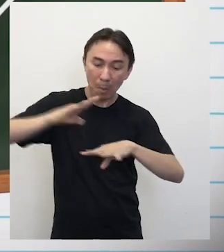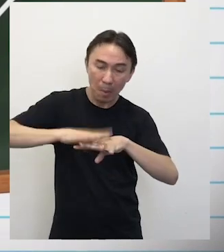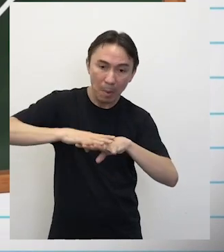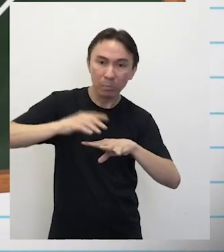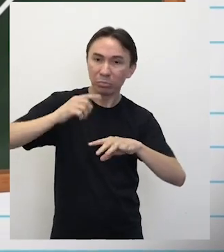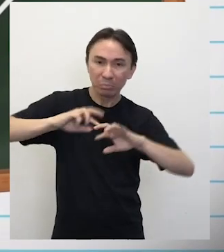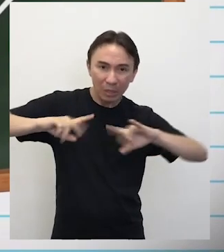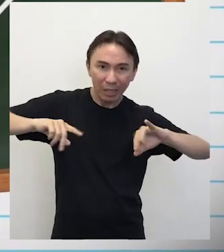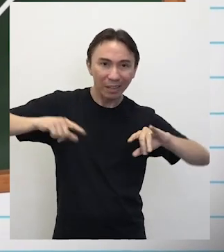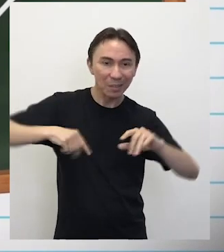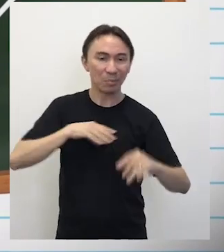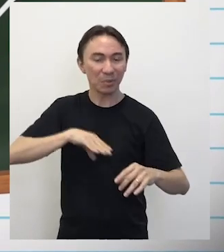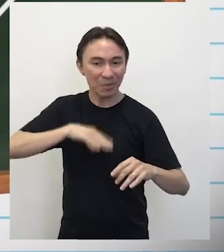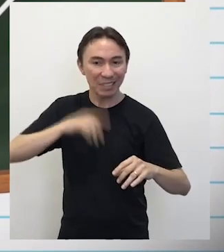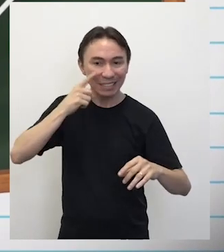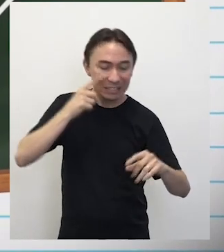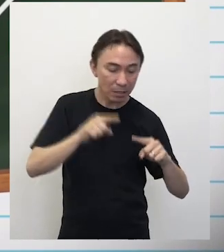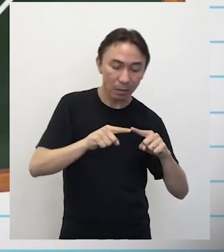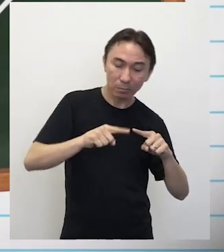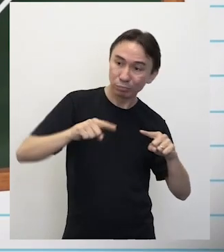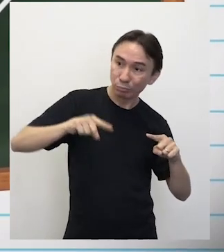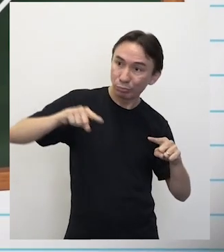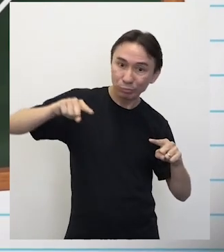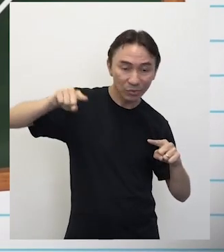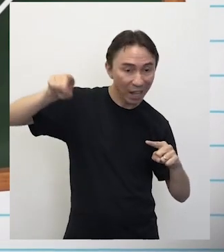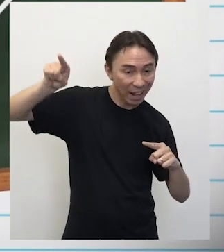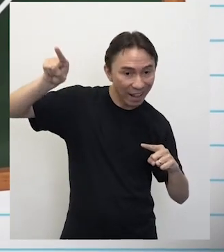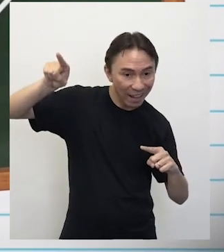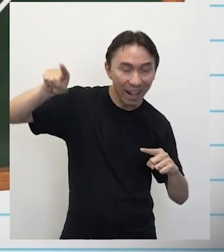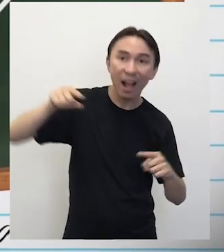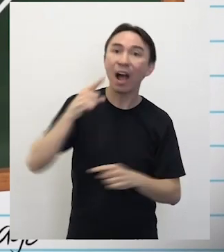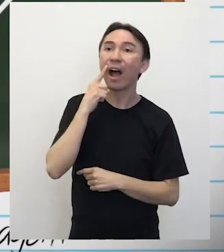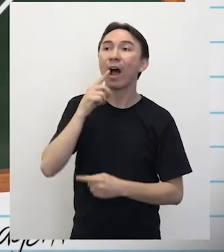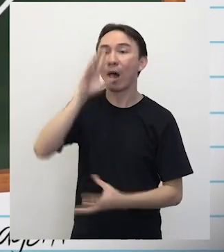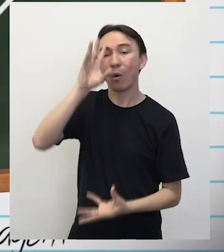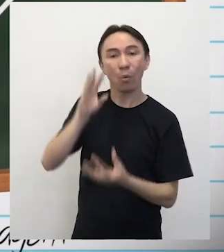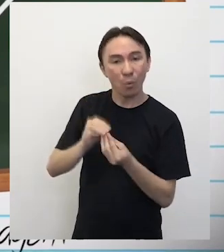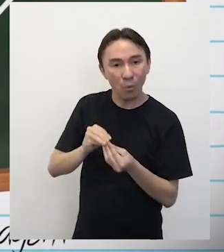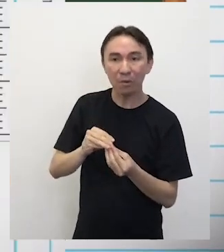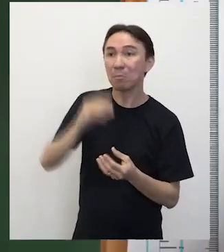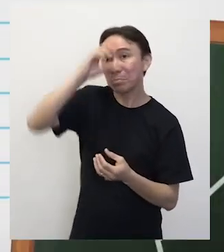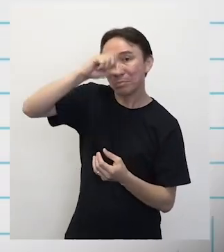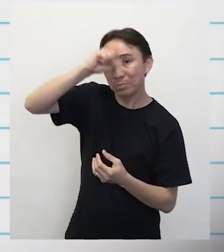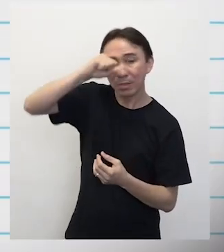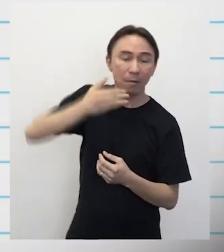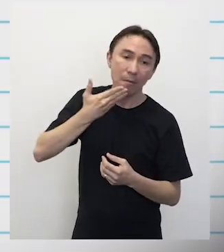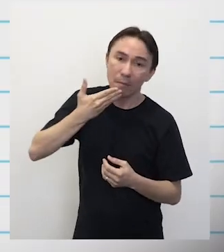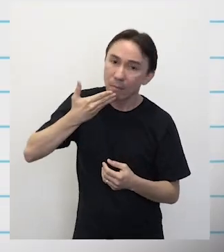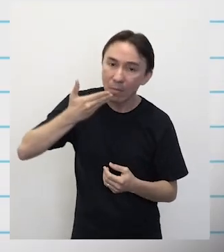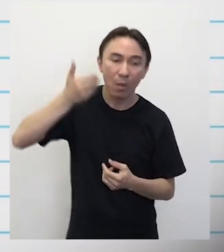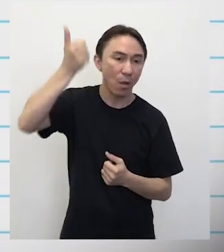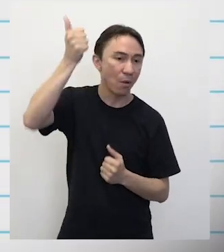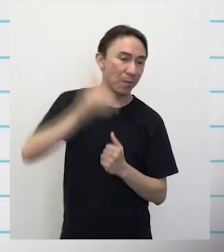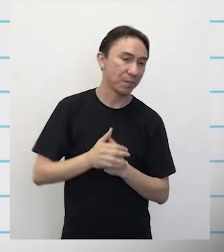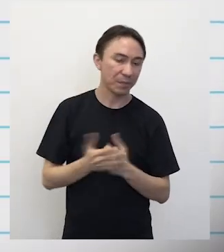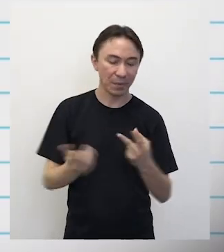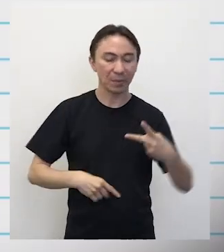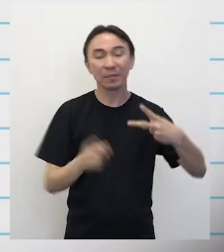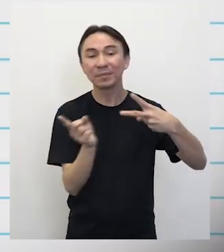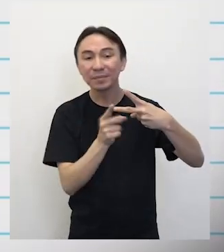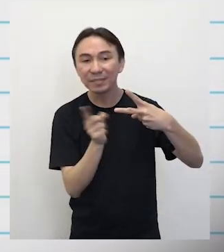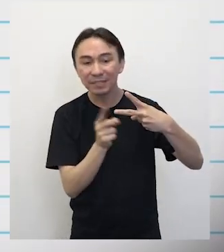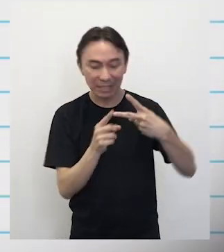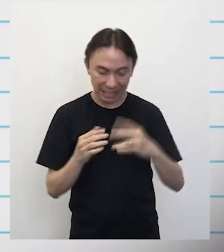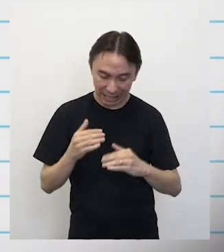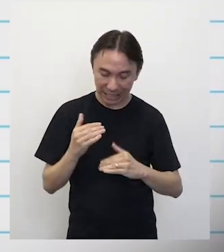de correção, podemos dizer que isso é um indicativo de que houve melhora na aprendizagem. Vamos analisar agora desenvolvimento.